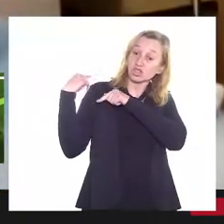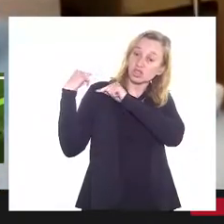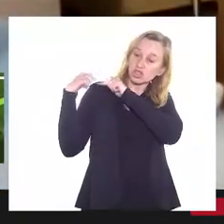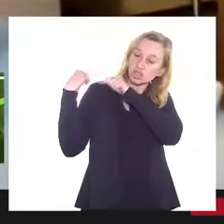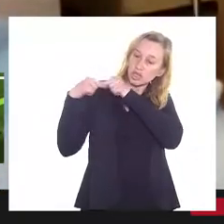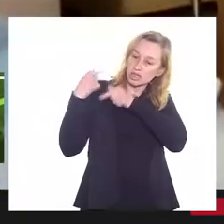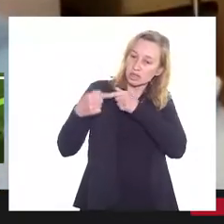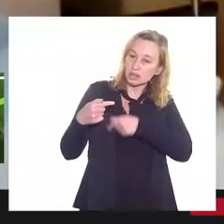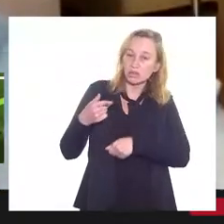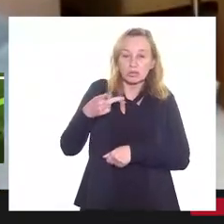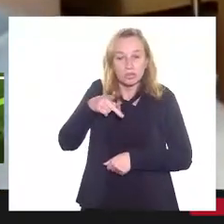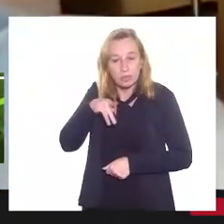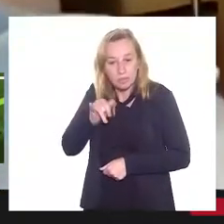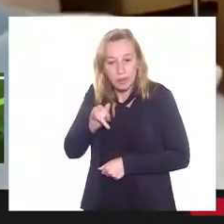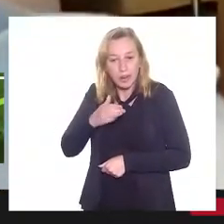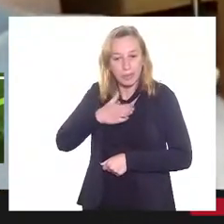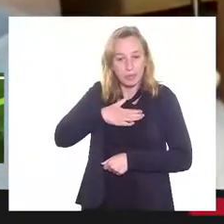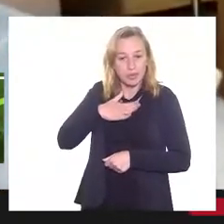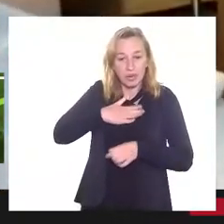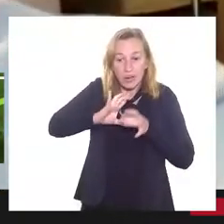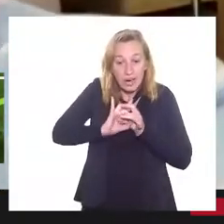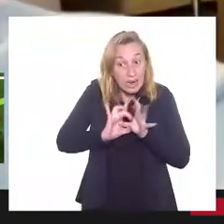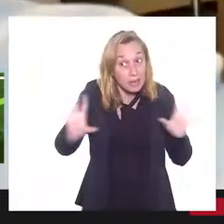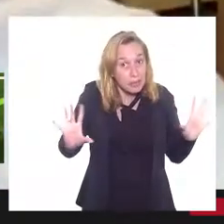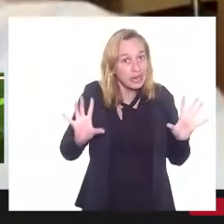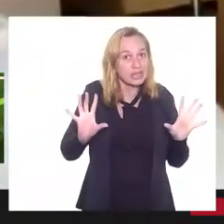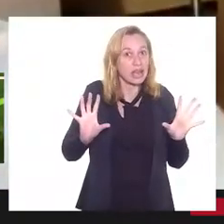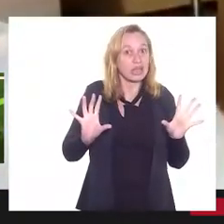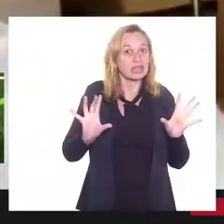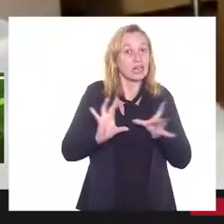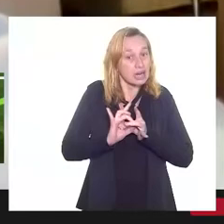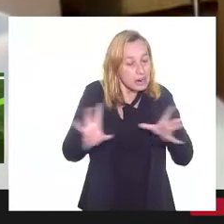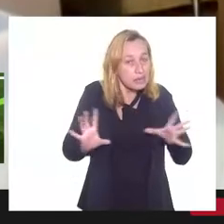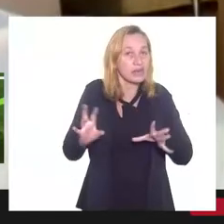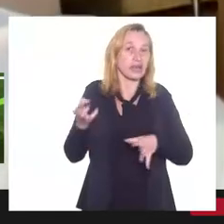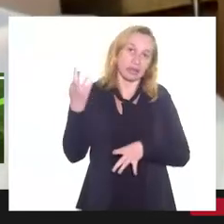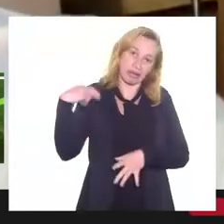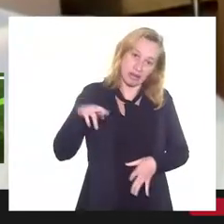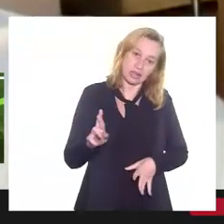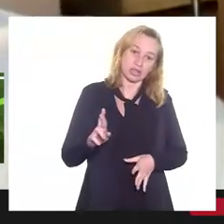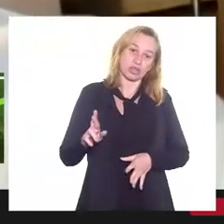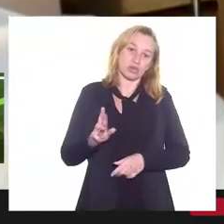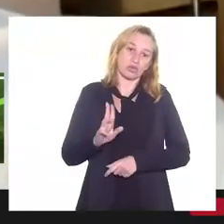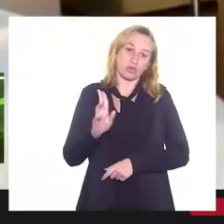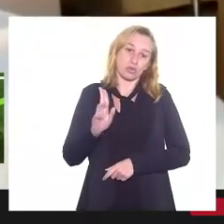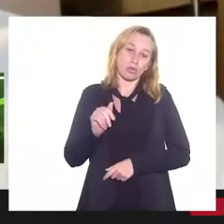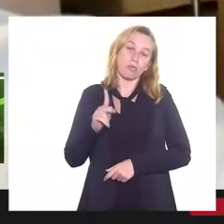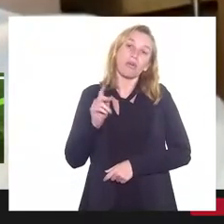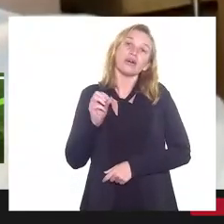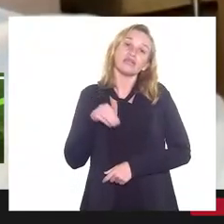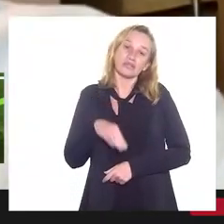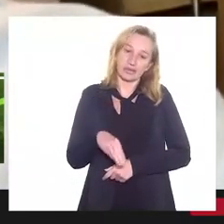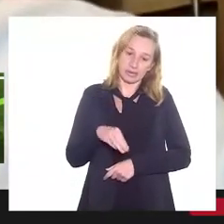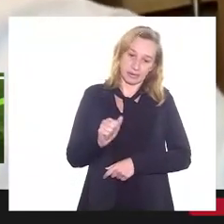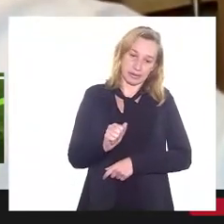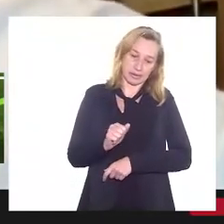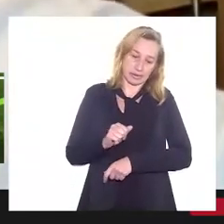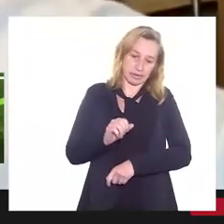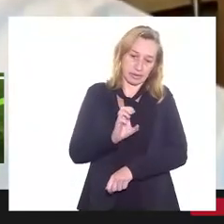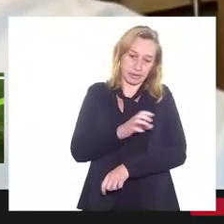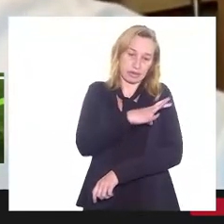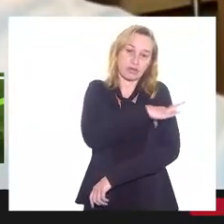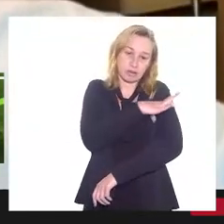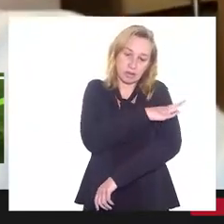brigava pela Liberdade literal da Umbanda e candomblé a